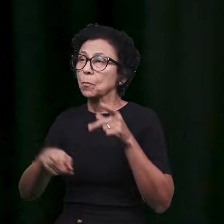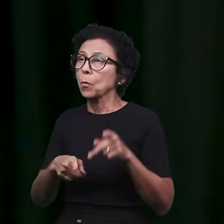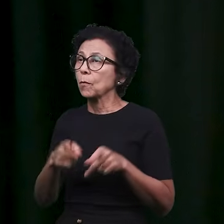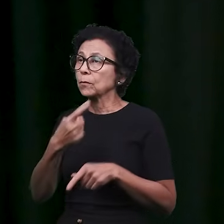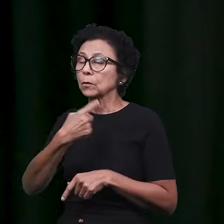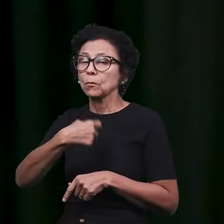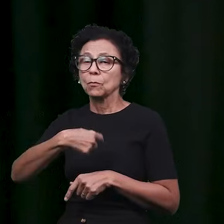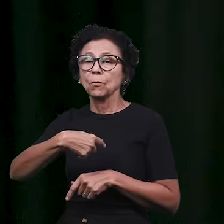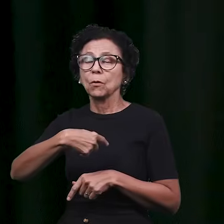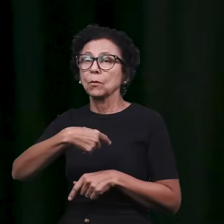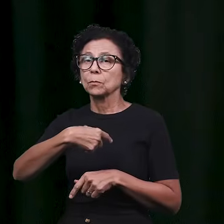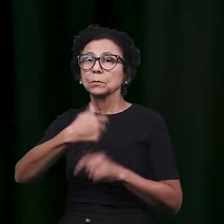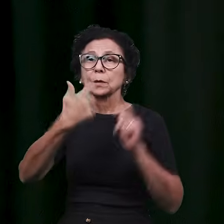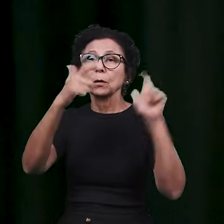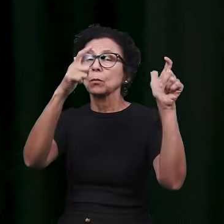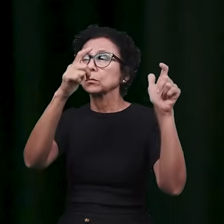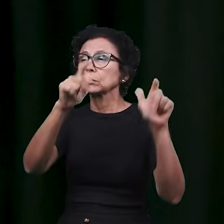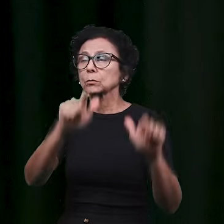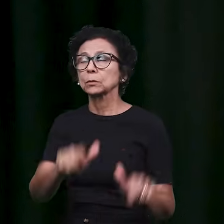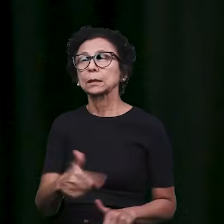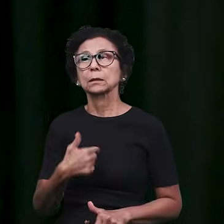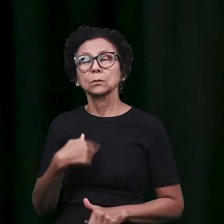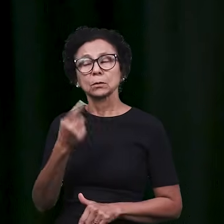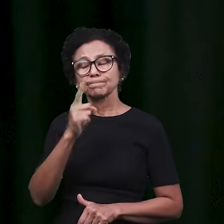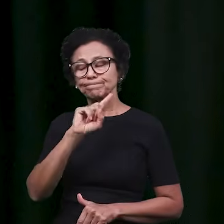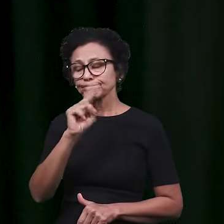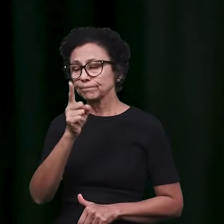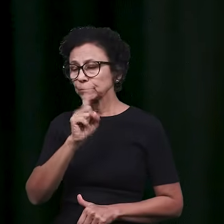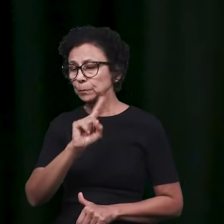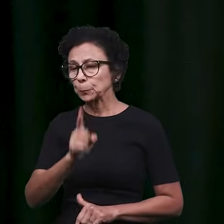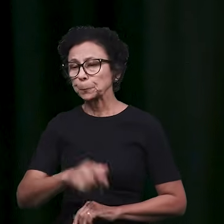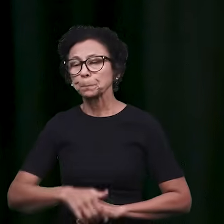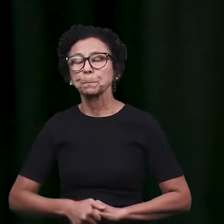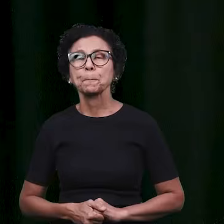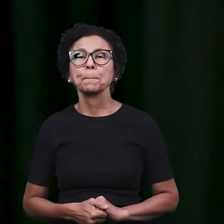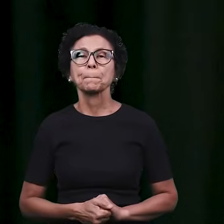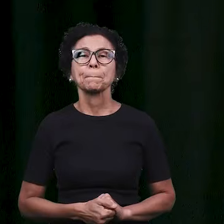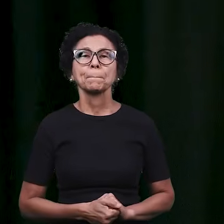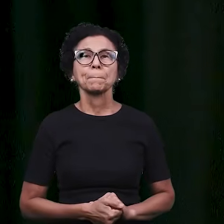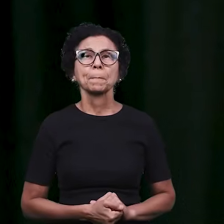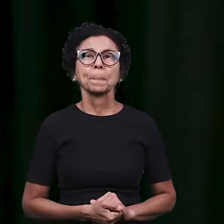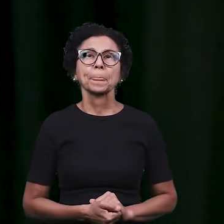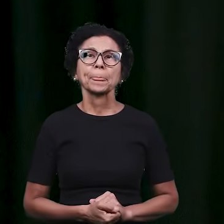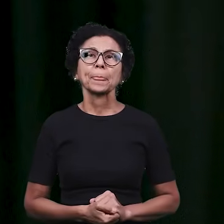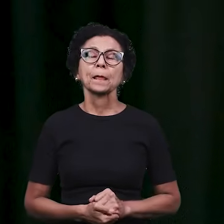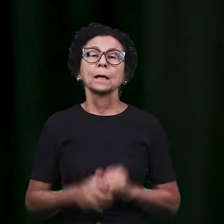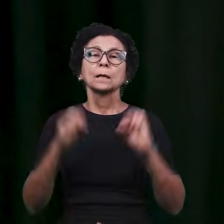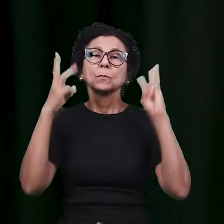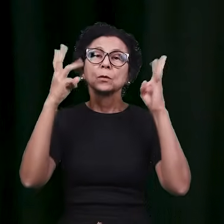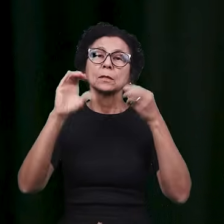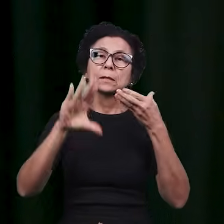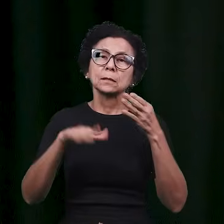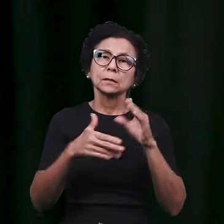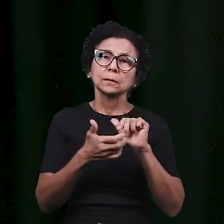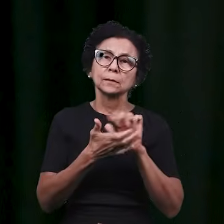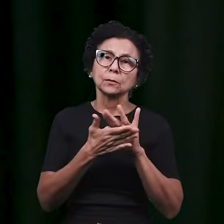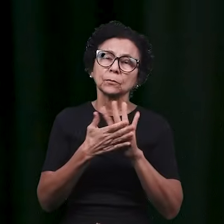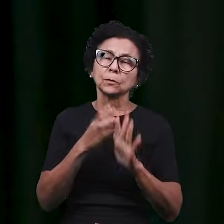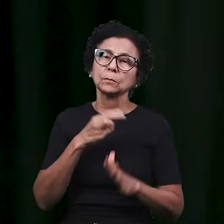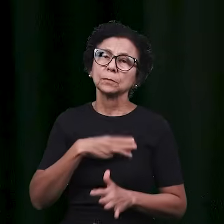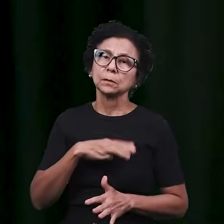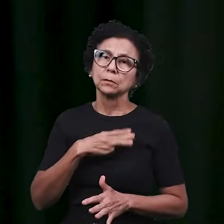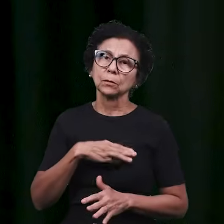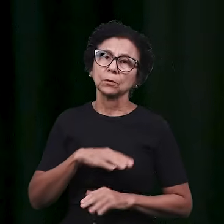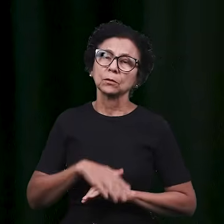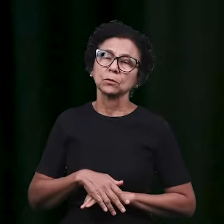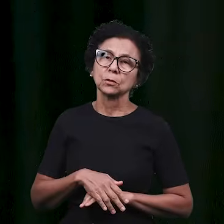na verdade, esse amor, essa misericórdia de Deus para com o homem, é isso que ele vai cantar. E é esse o testemunho que ele vai deixar para